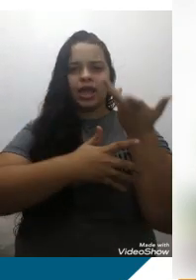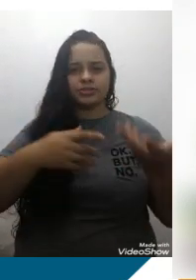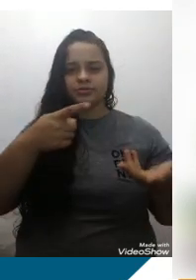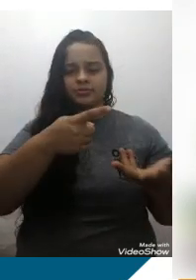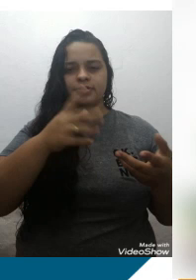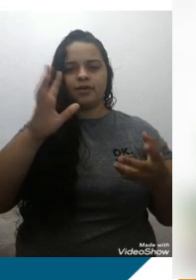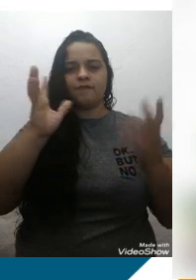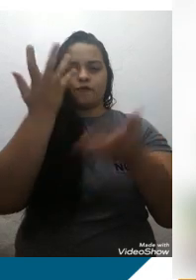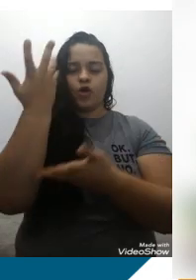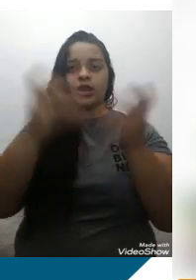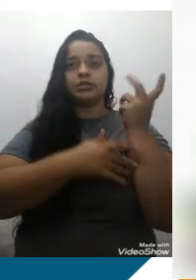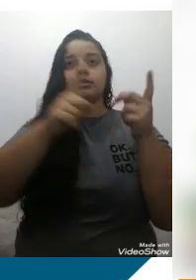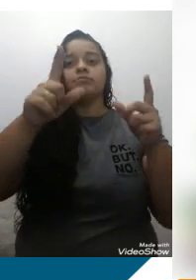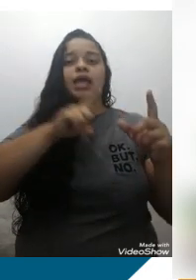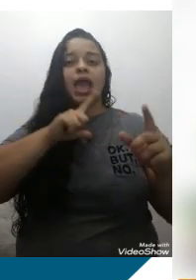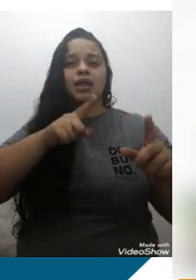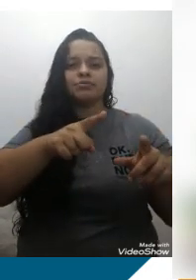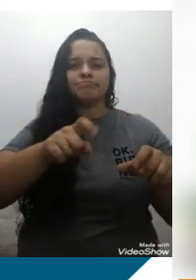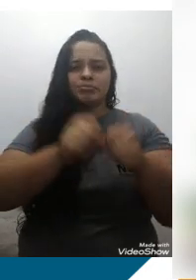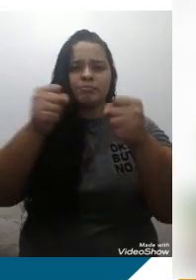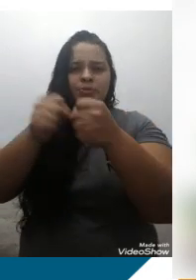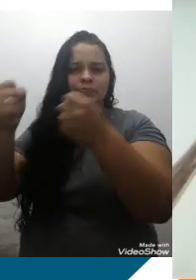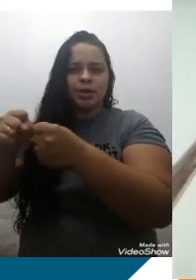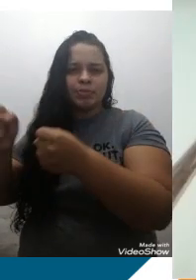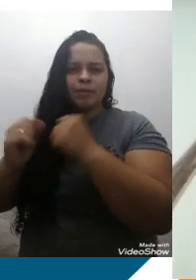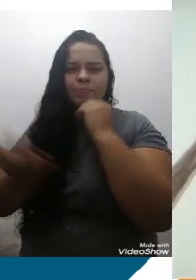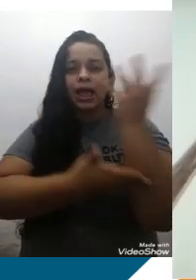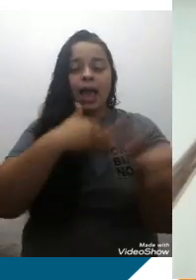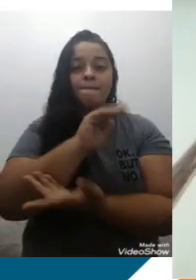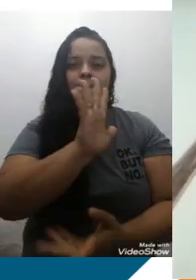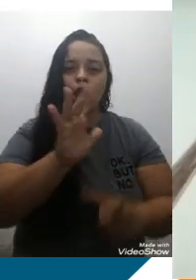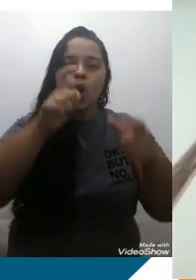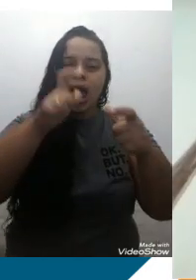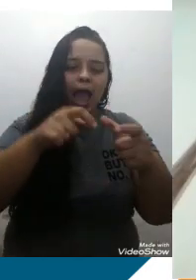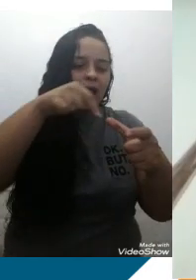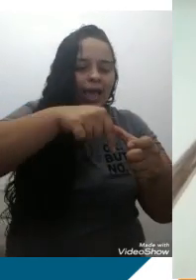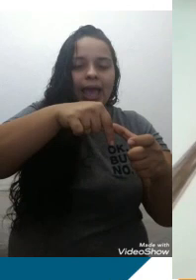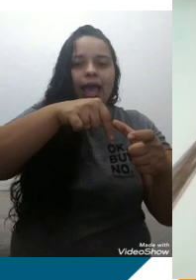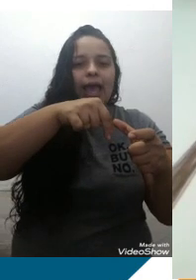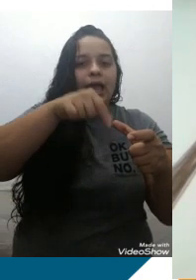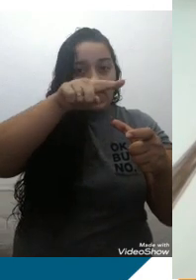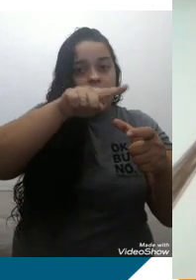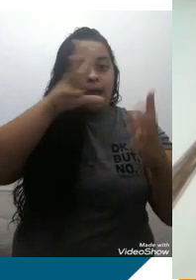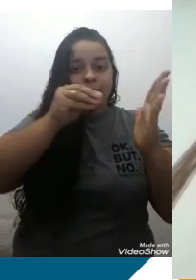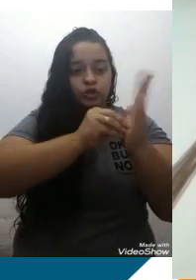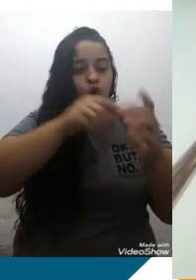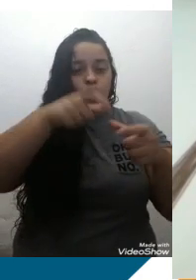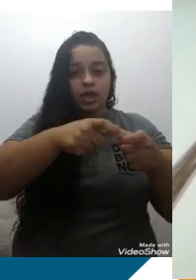Essa ideia é completamente equivocada. A Amazônia tem uma série de recursos que, se explorados de maneira consciente, podem trazer uma